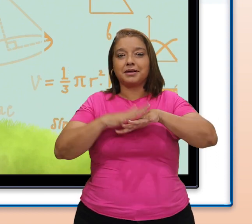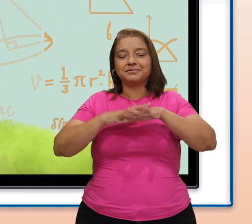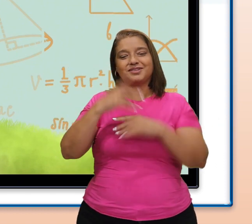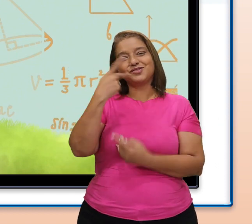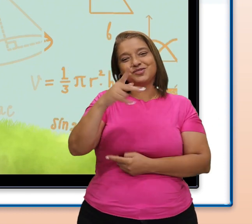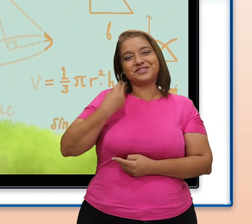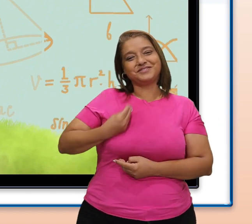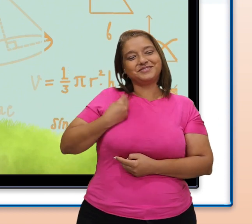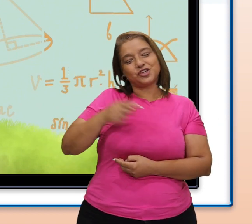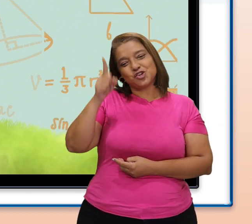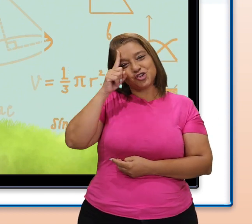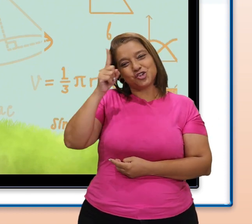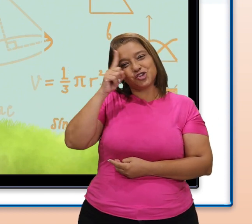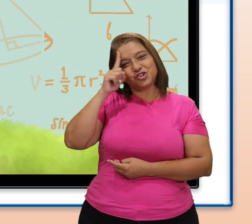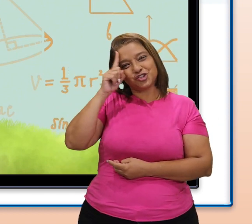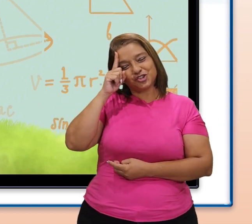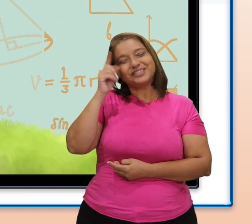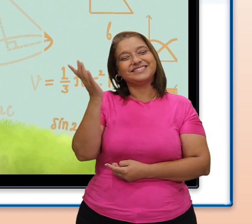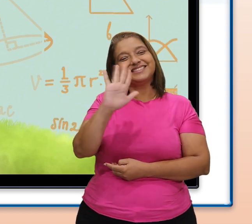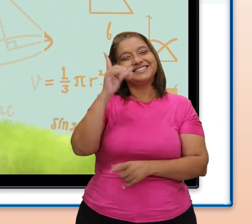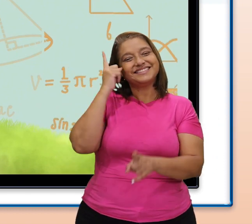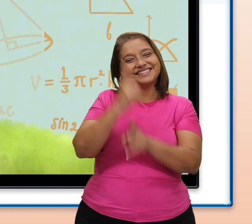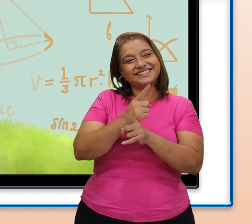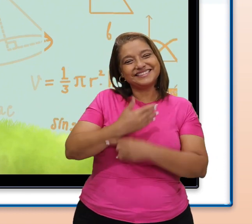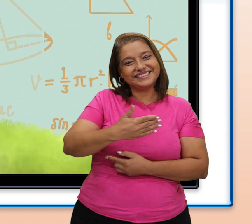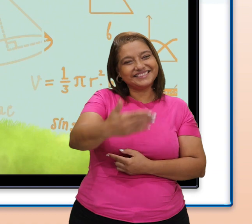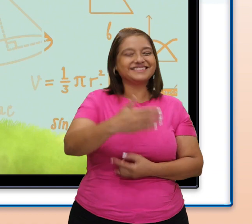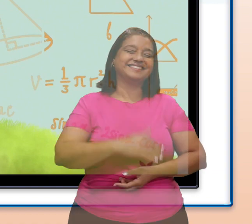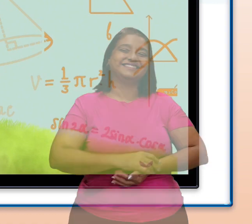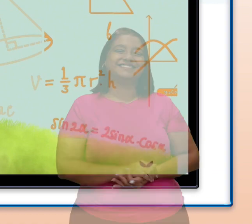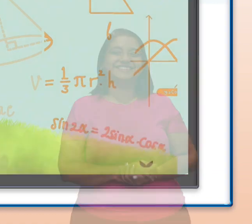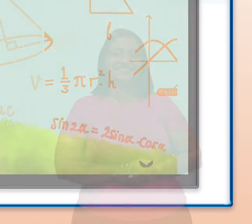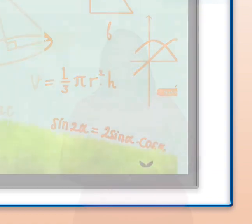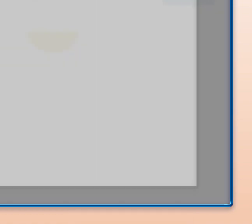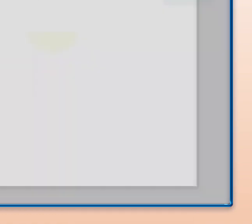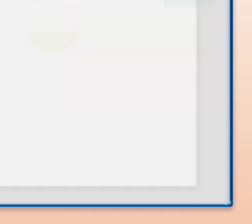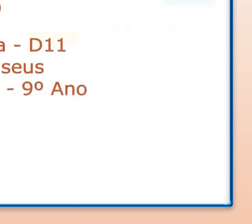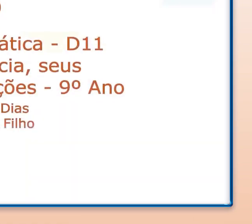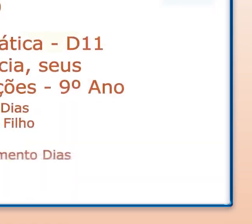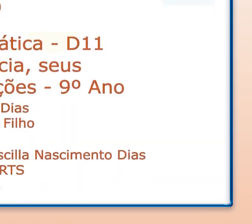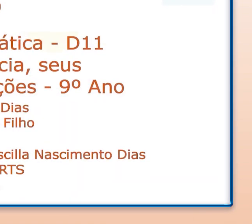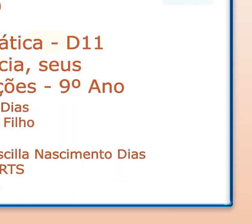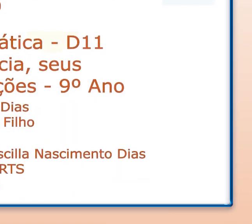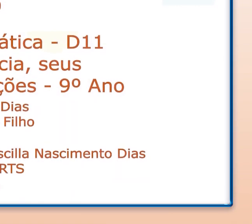em sua vida cotidiana. E até a próxima aula!